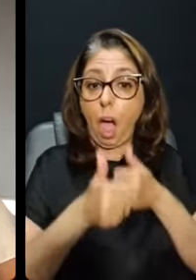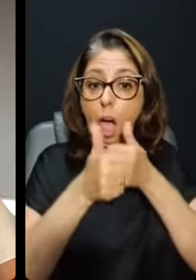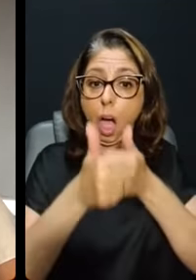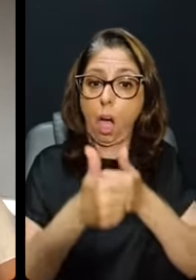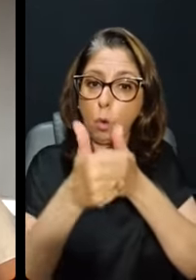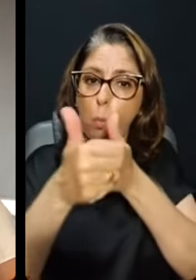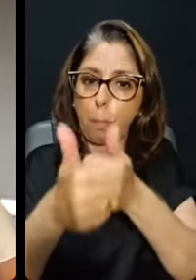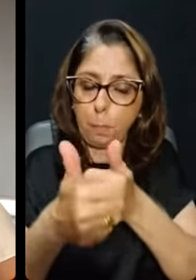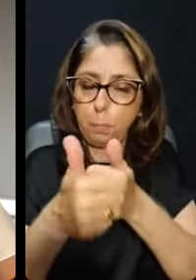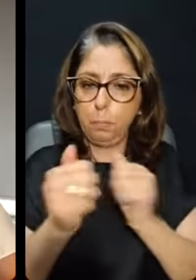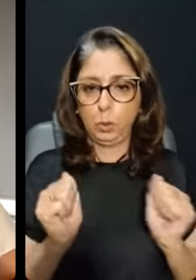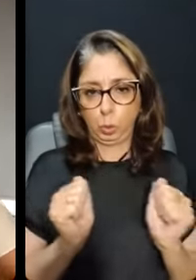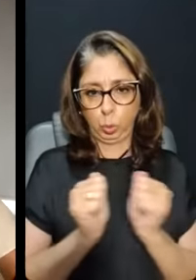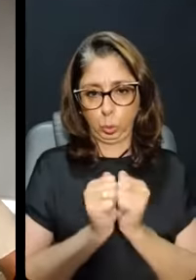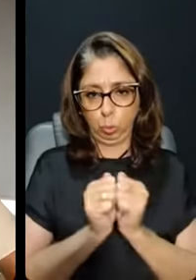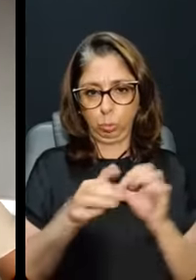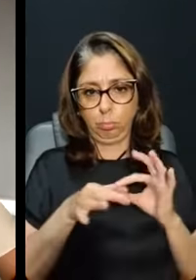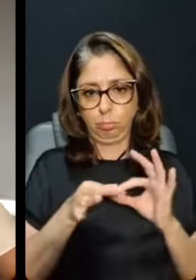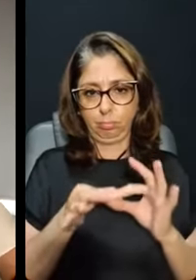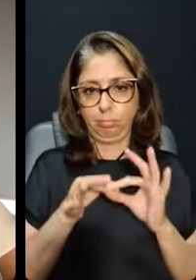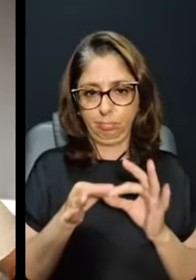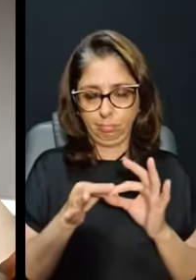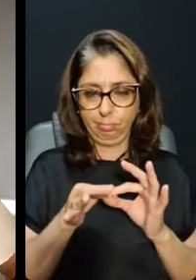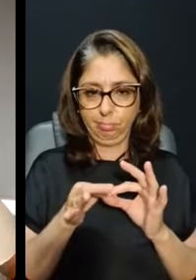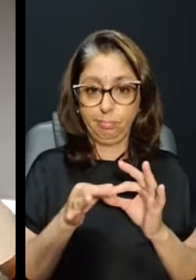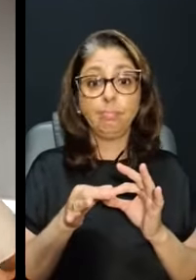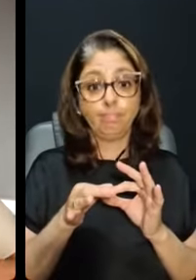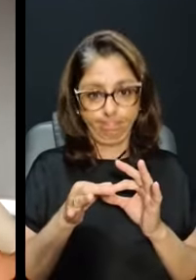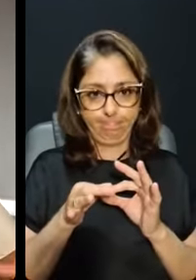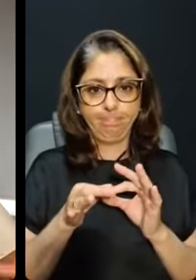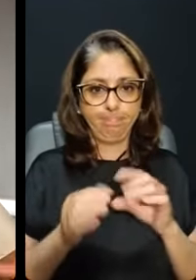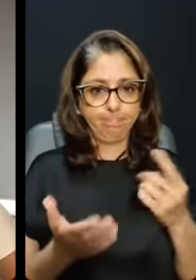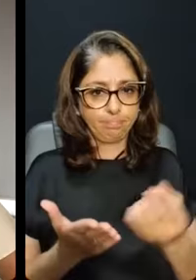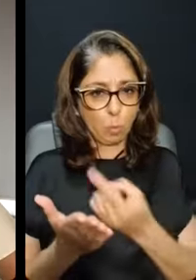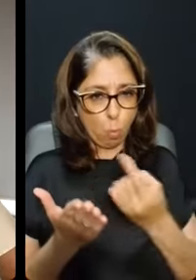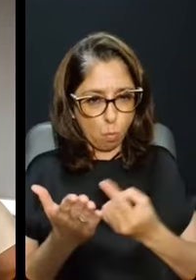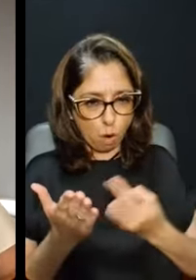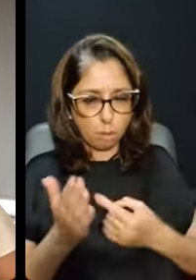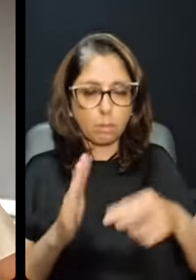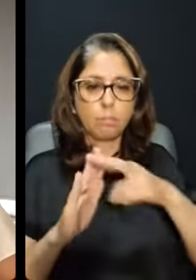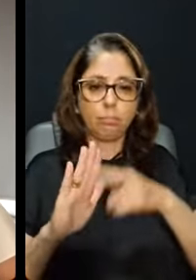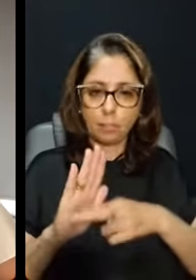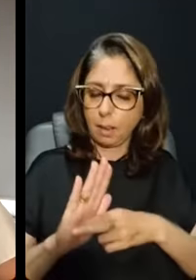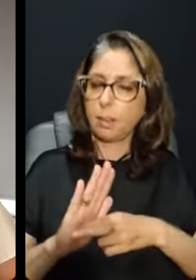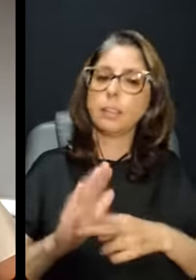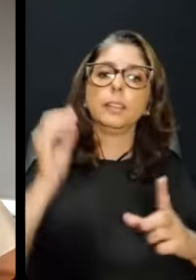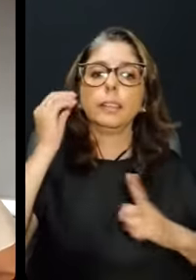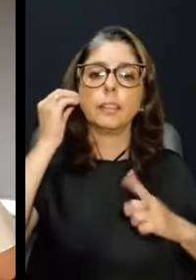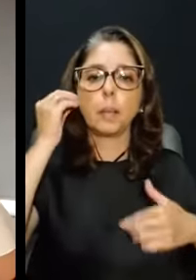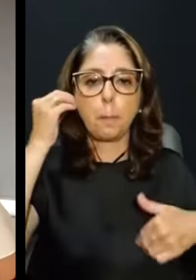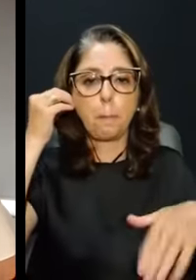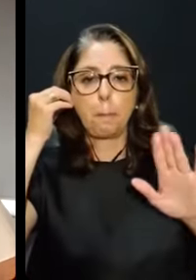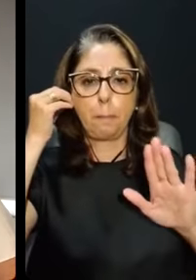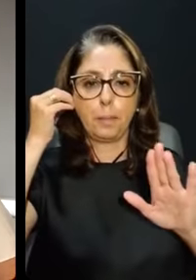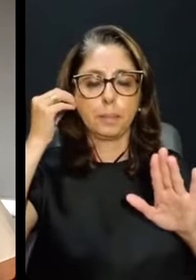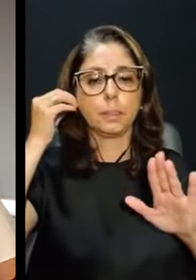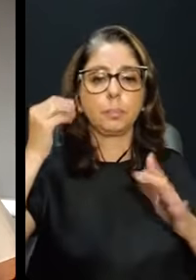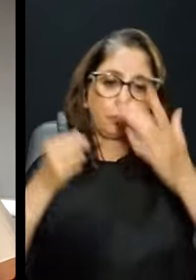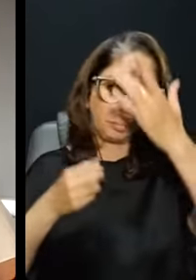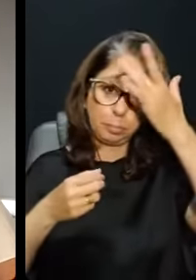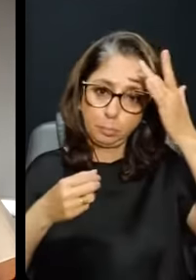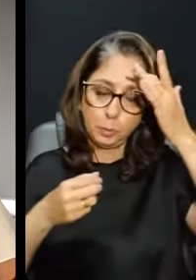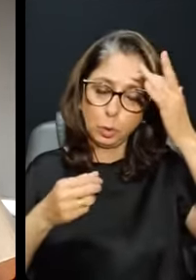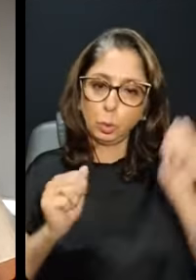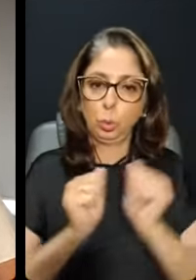se sugere que, quando possível, que tenha mais acompanhante. Mas nas anteriores isso não